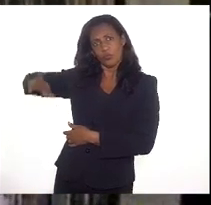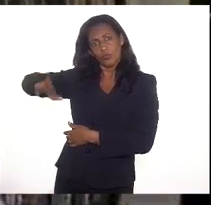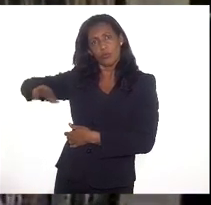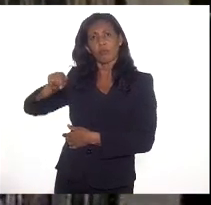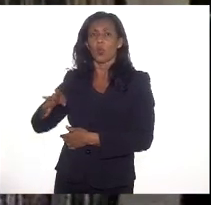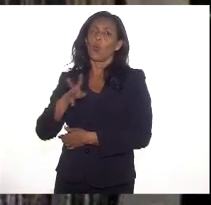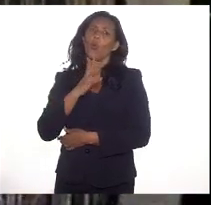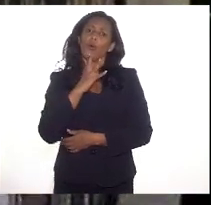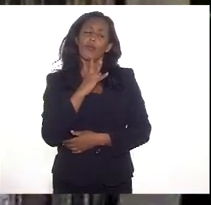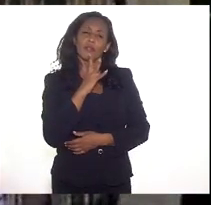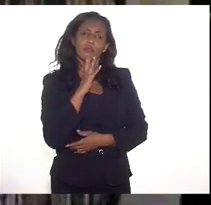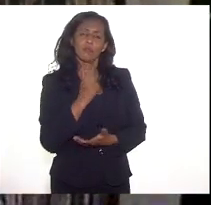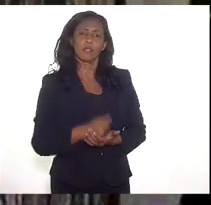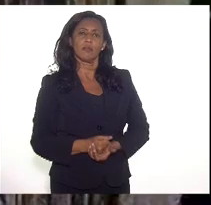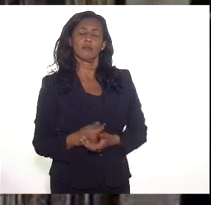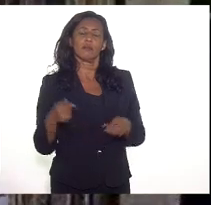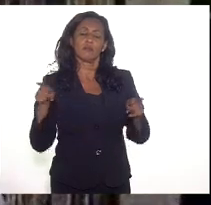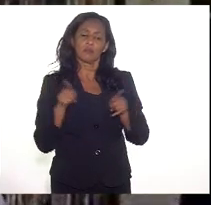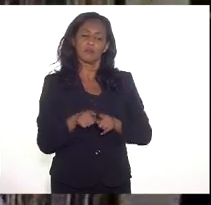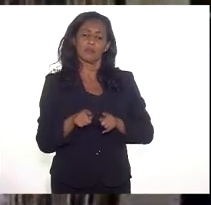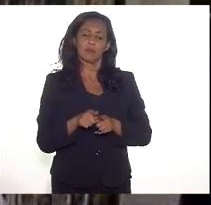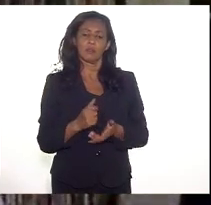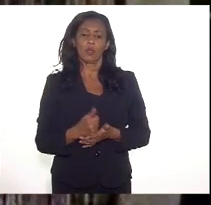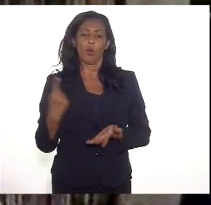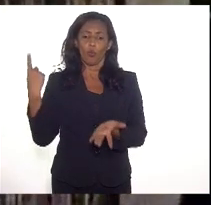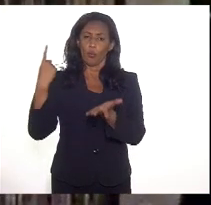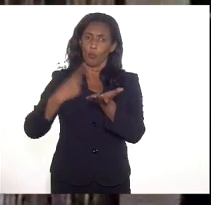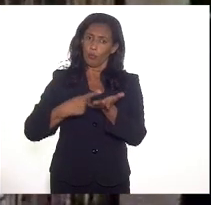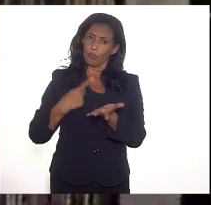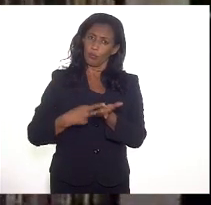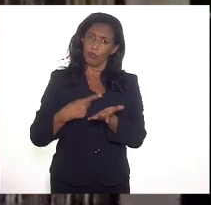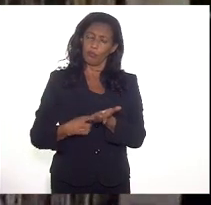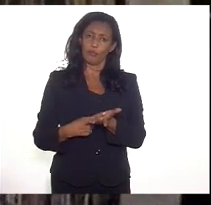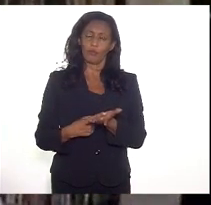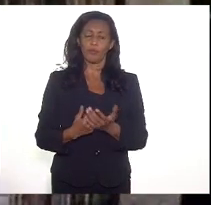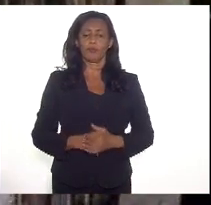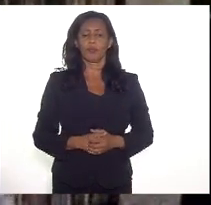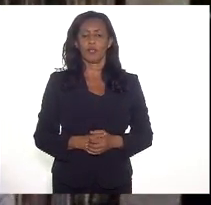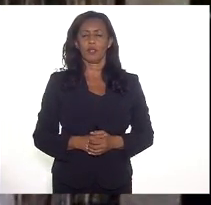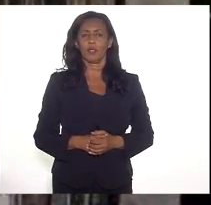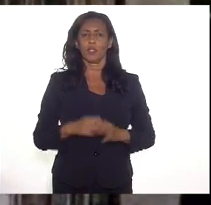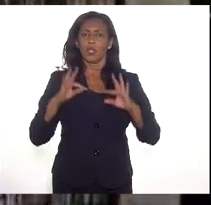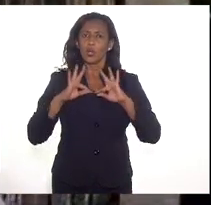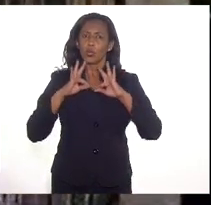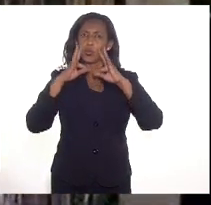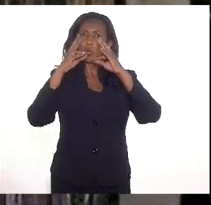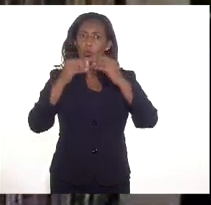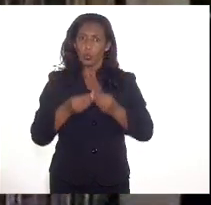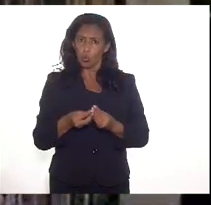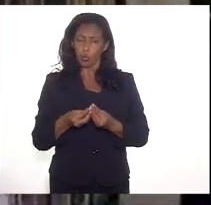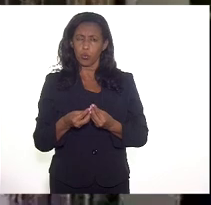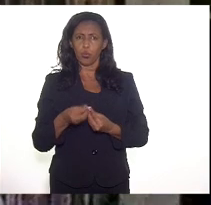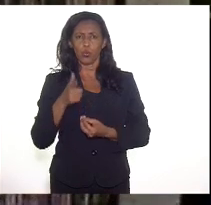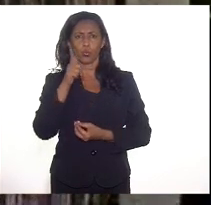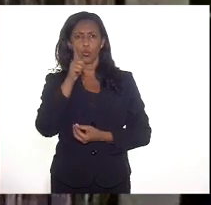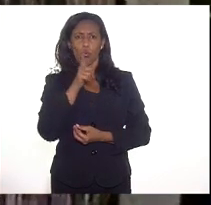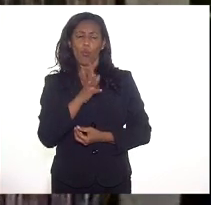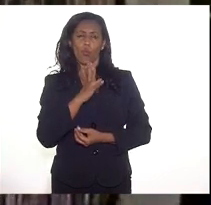pelo conhecimento e, inclusive, com o compromisso de colocar tudo aquilo que foi obtido